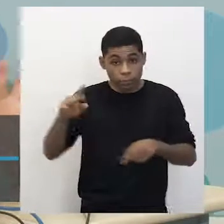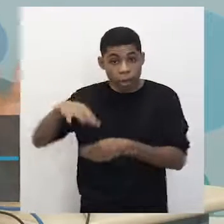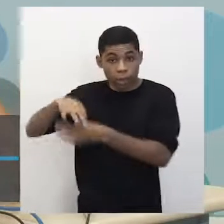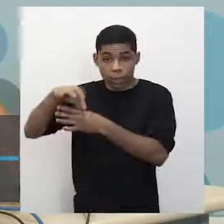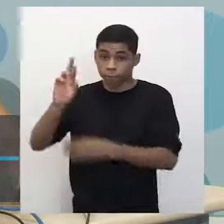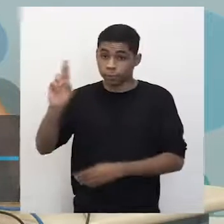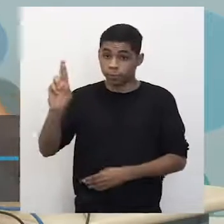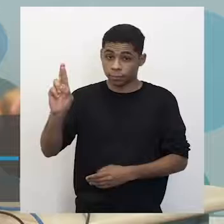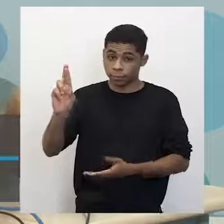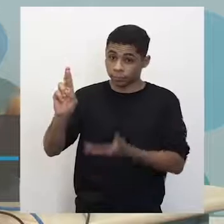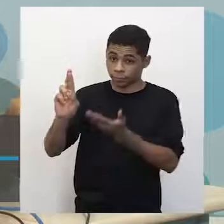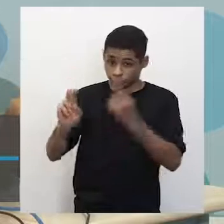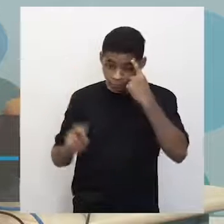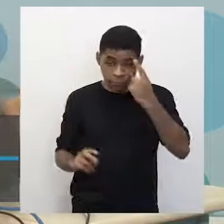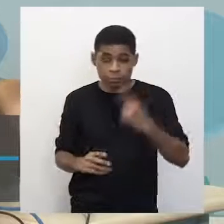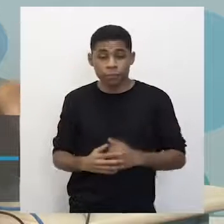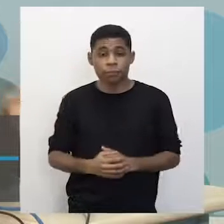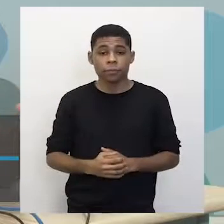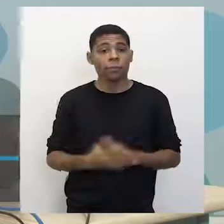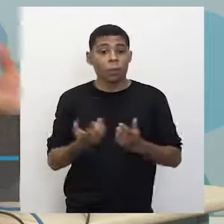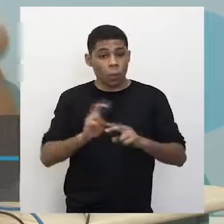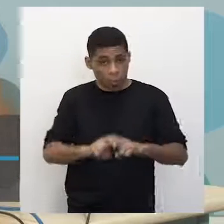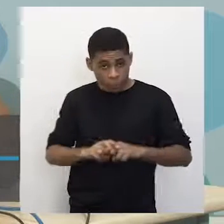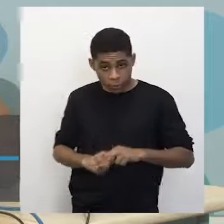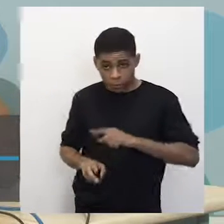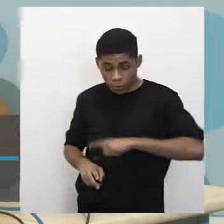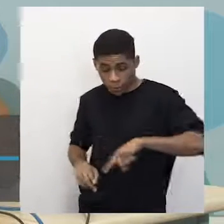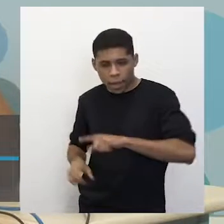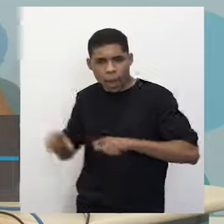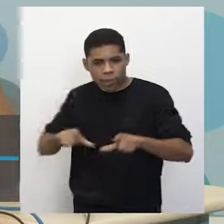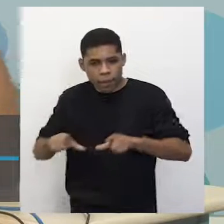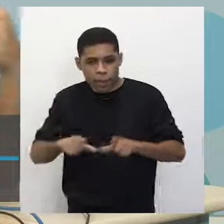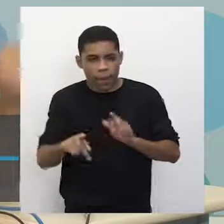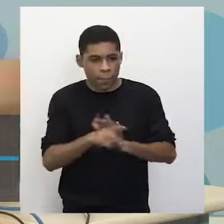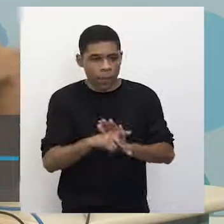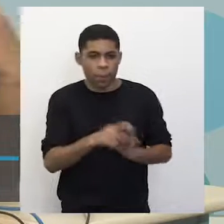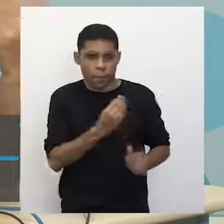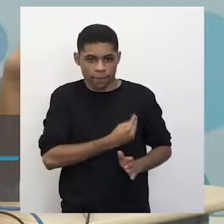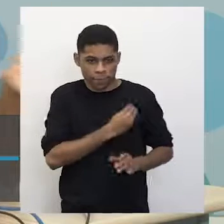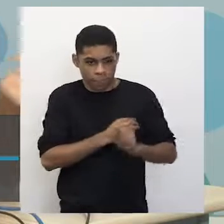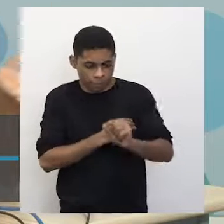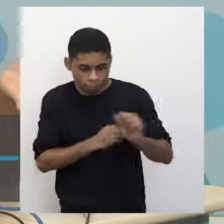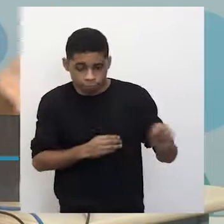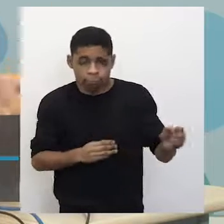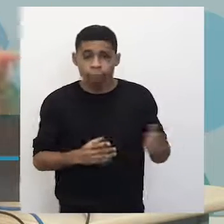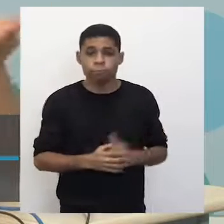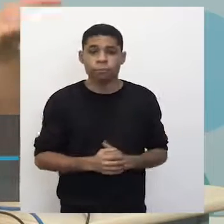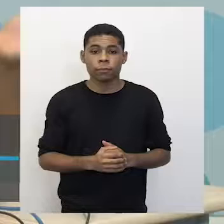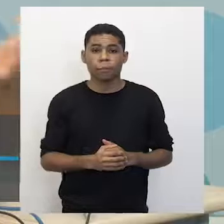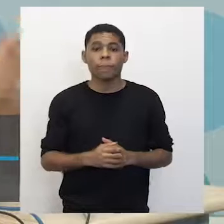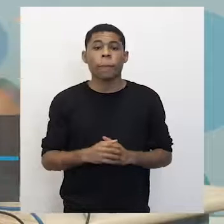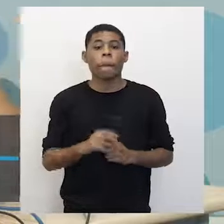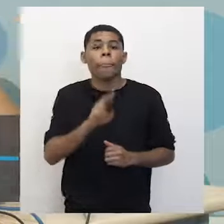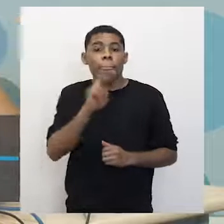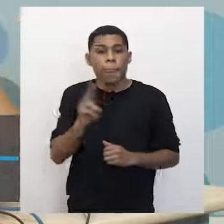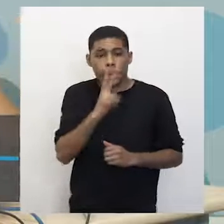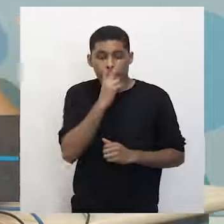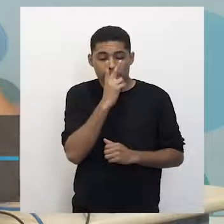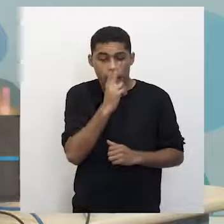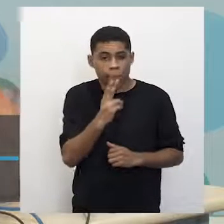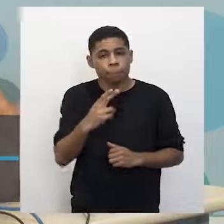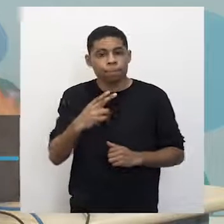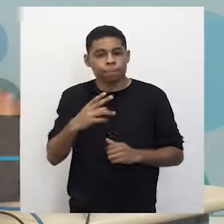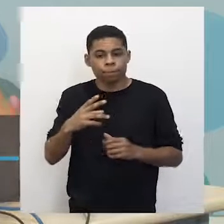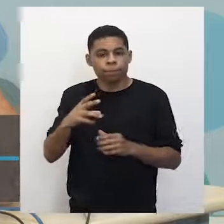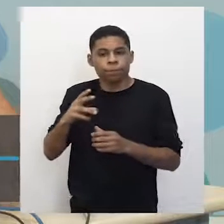uso para o qual esse servo, esse camponês, vai tirar a sobrevivência dele e outra parte ele vai conceder ao dono da